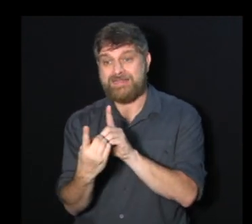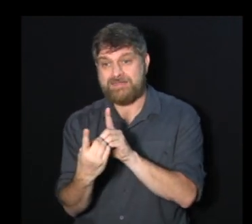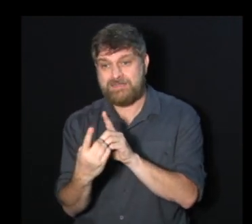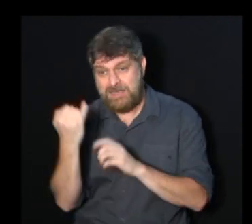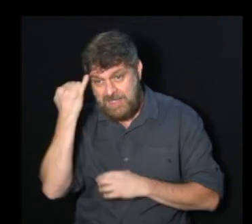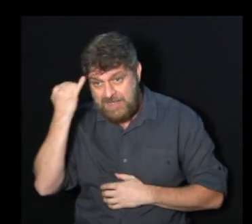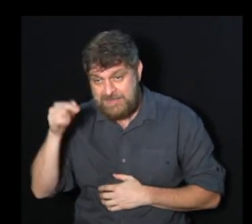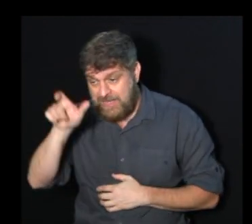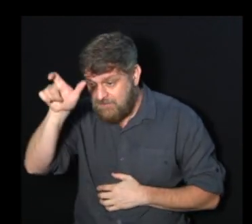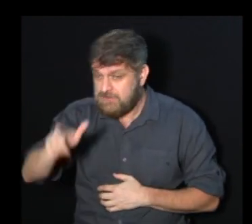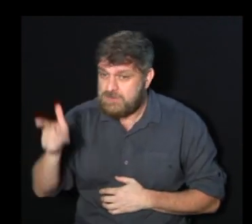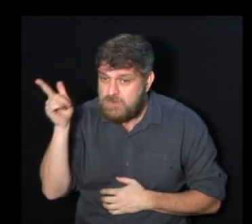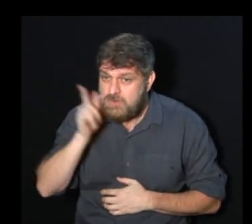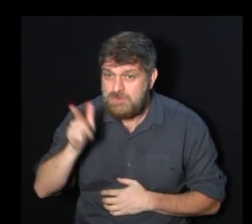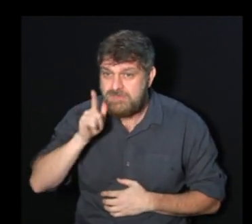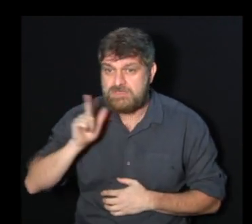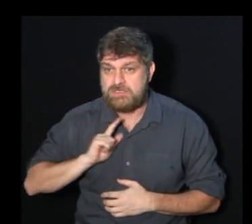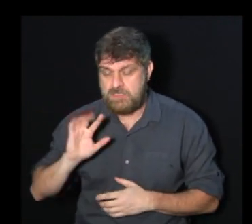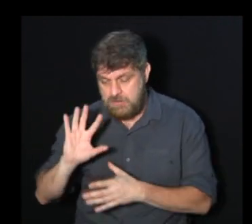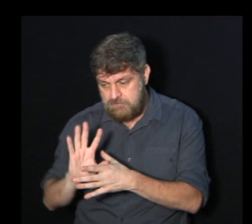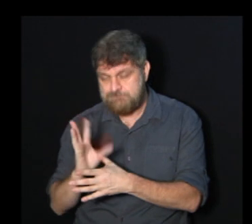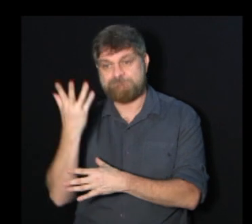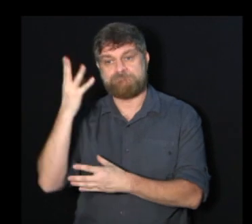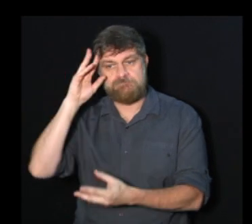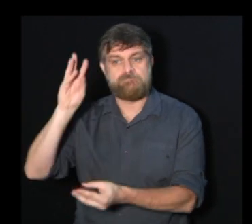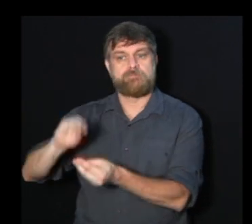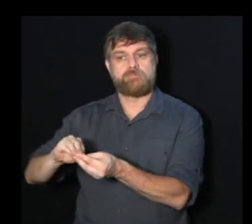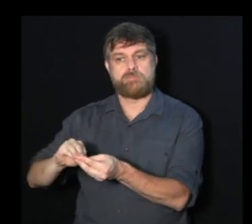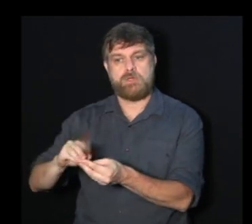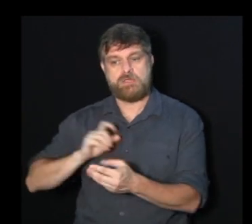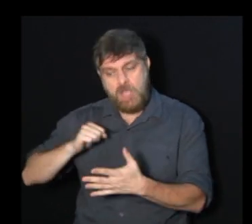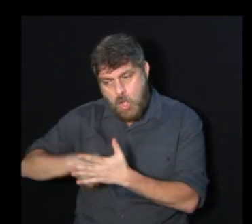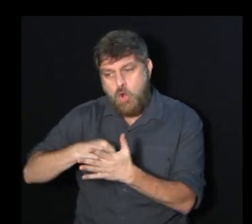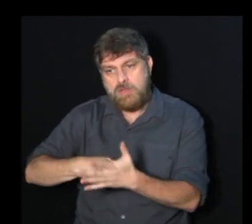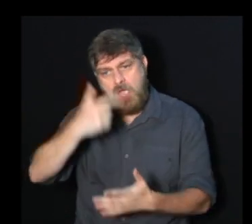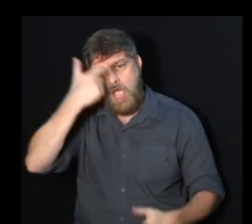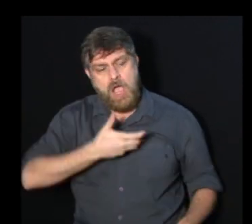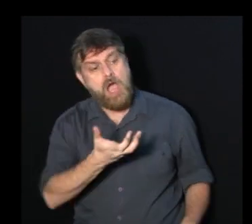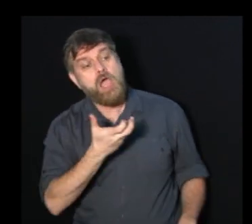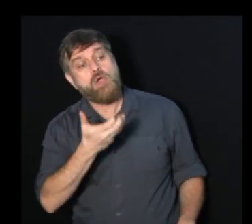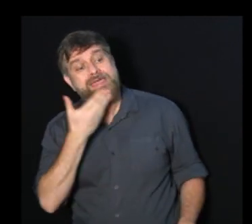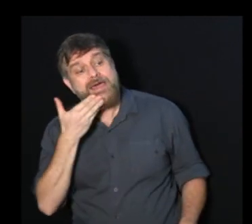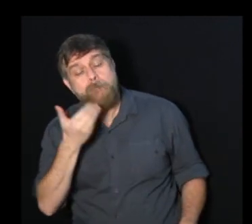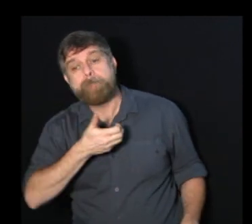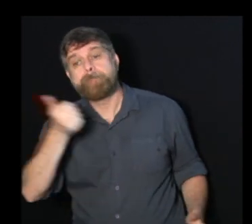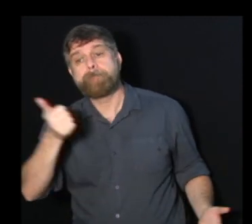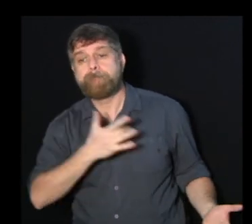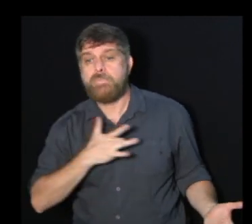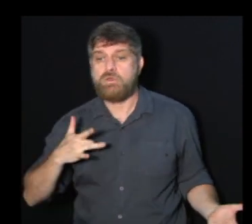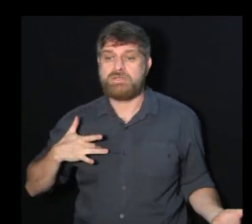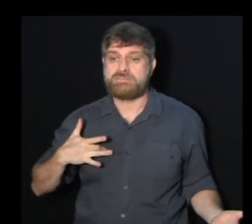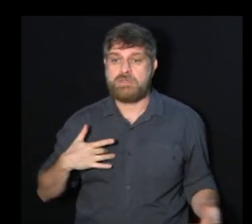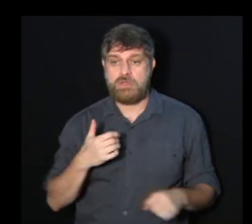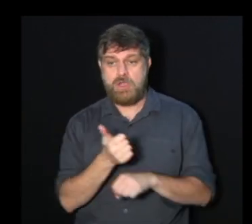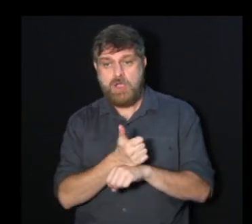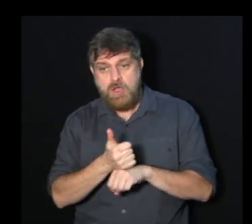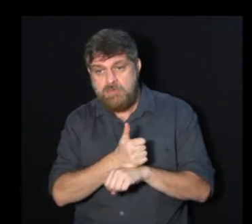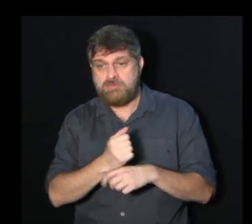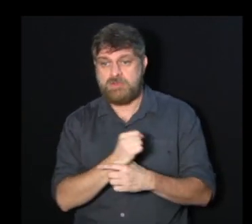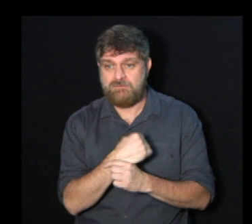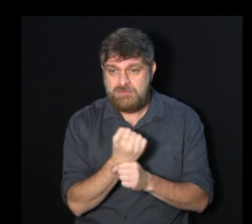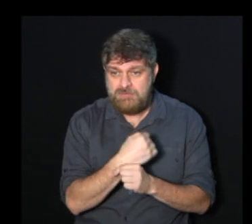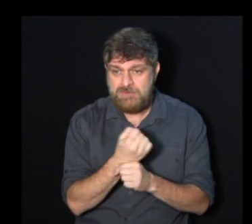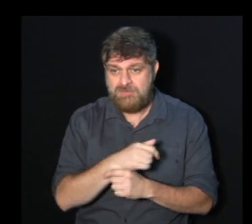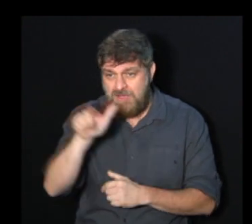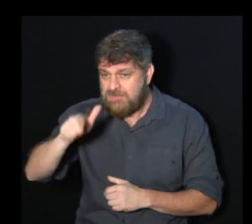é que você consiga ter resultados e cobrar os profissionais, cobrar tanto o médico como o fisioterapeuta, para que você consiga